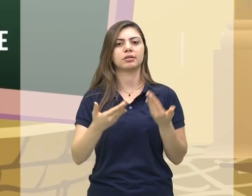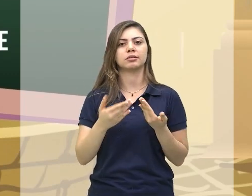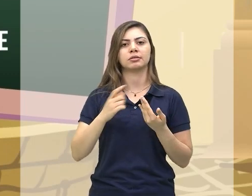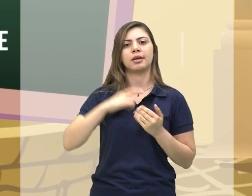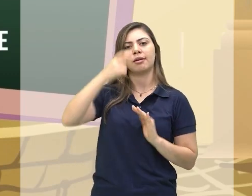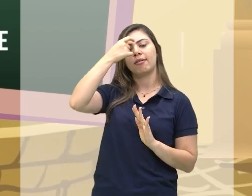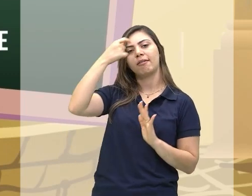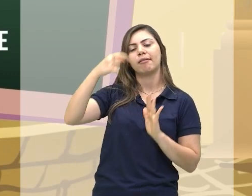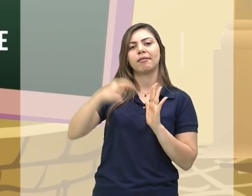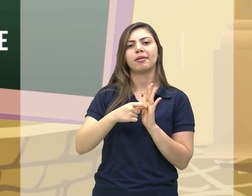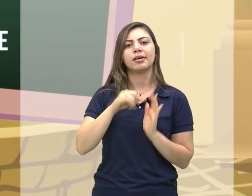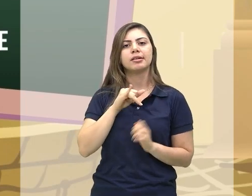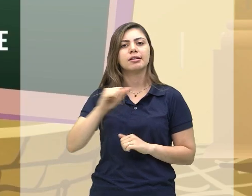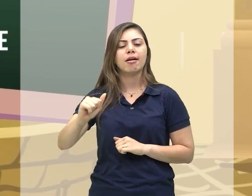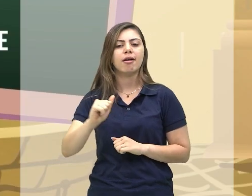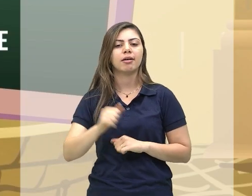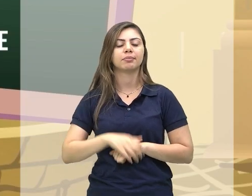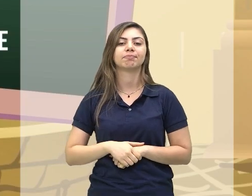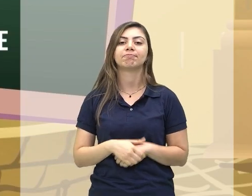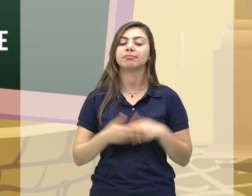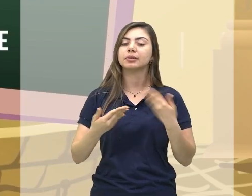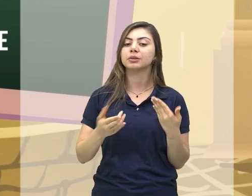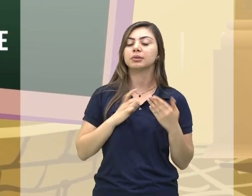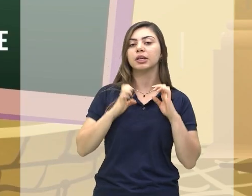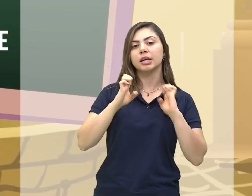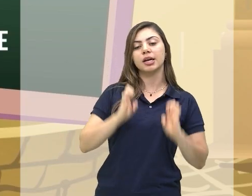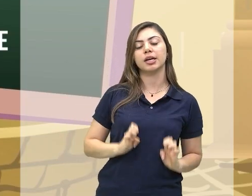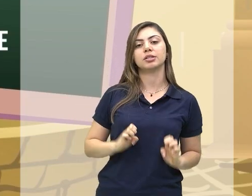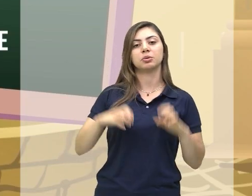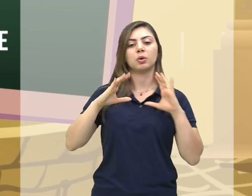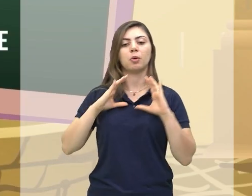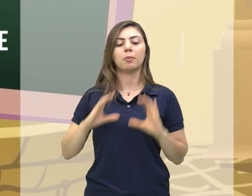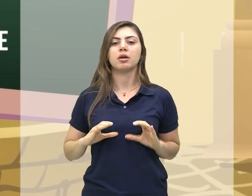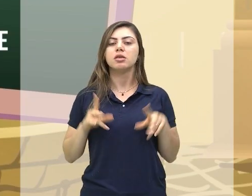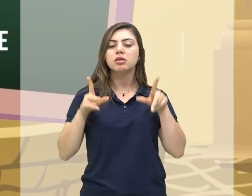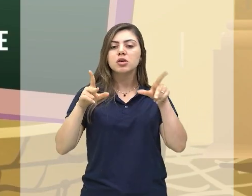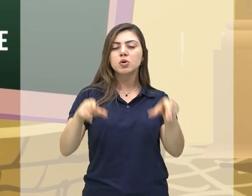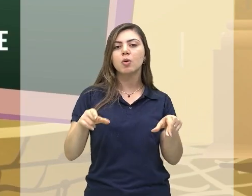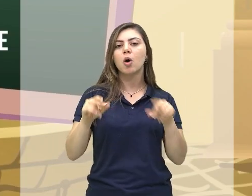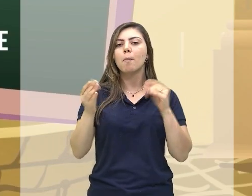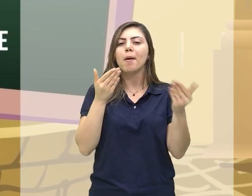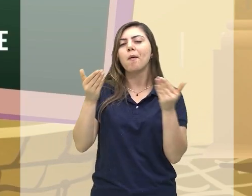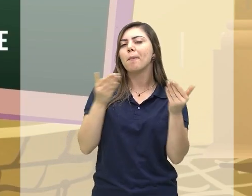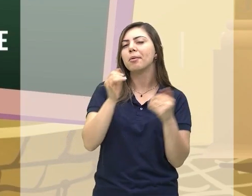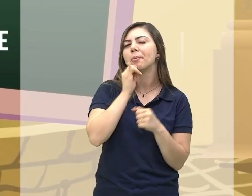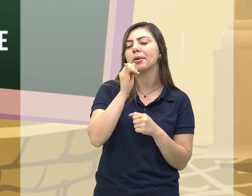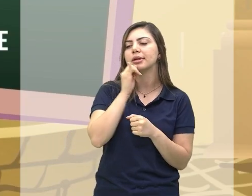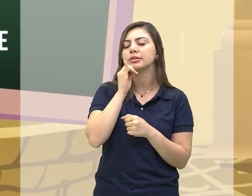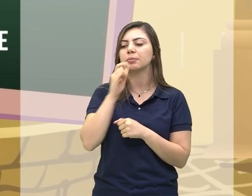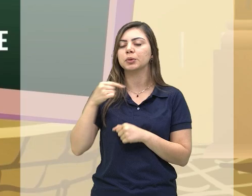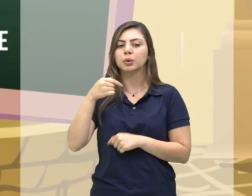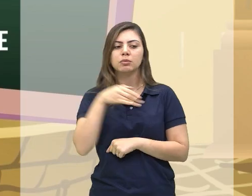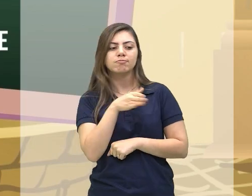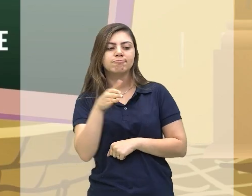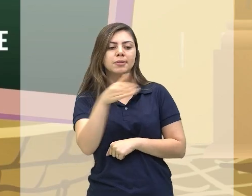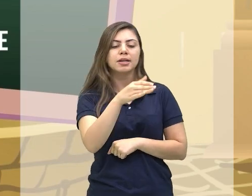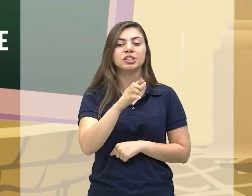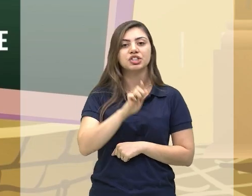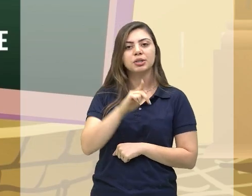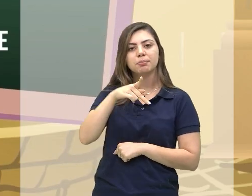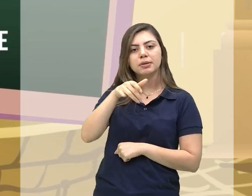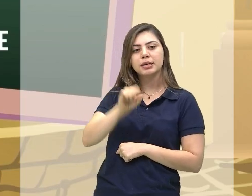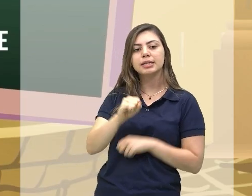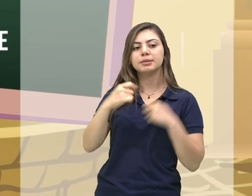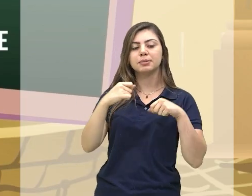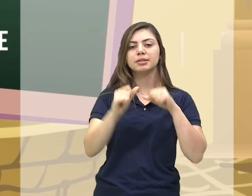inteligência artificial. A ética e a moral são como um GPS que a gente precisa atualizar para não se